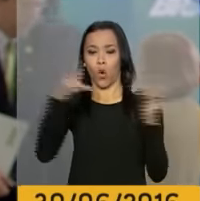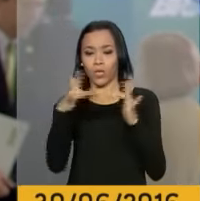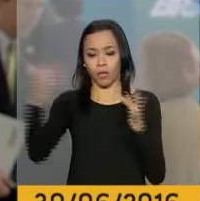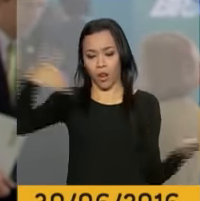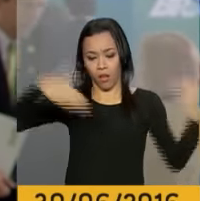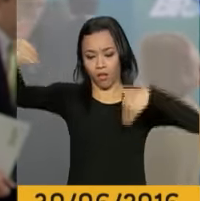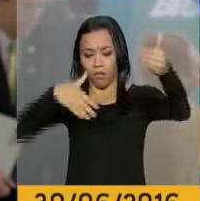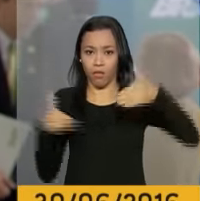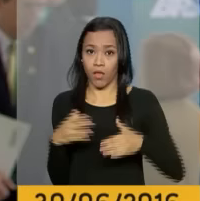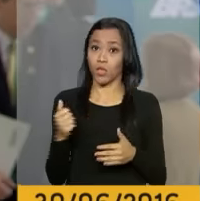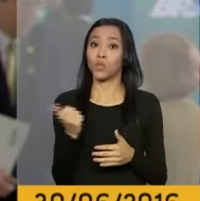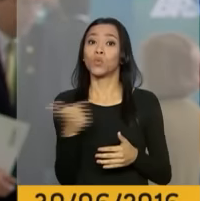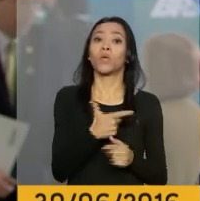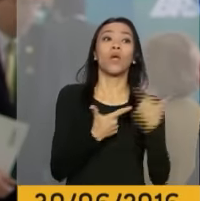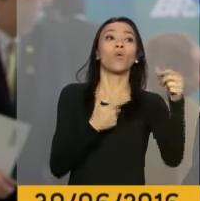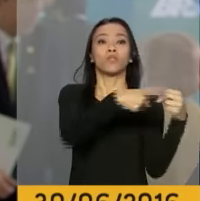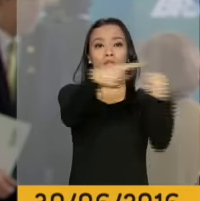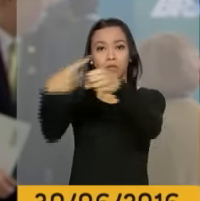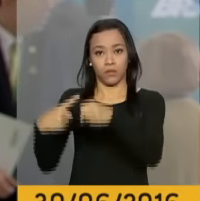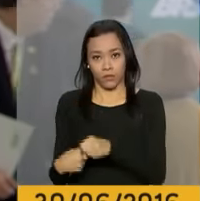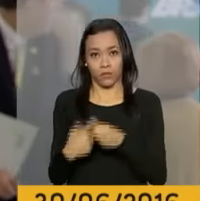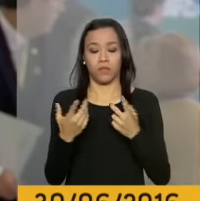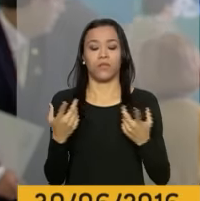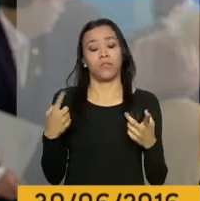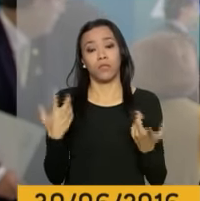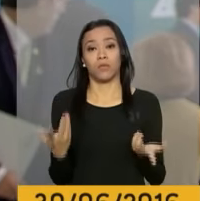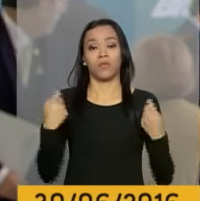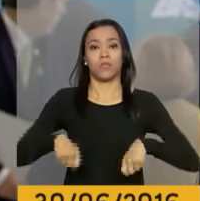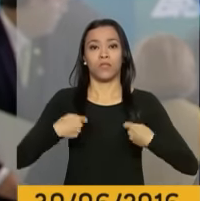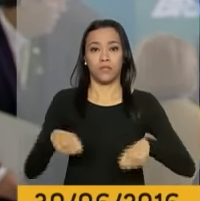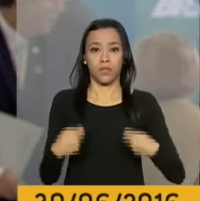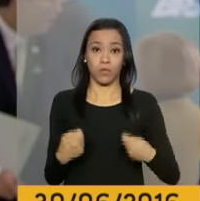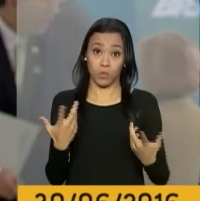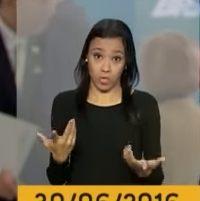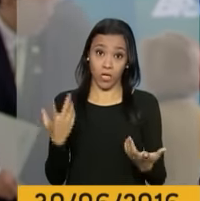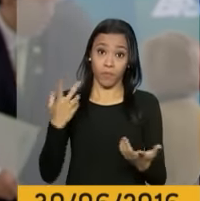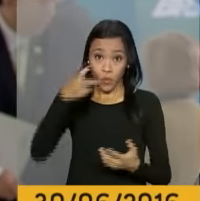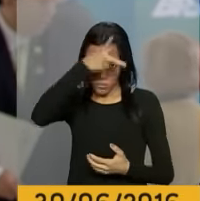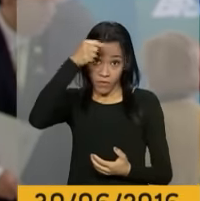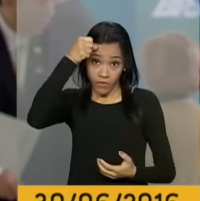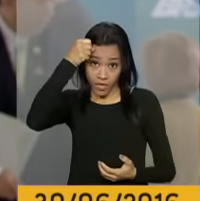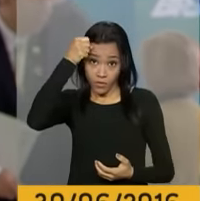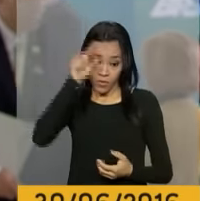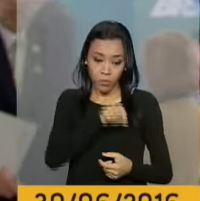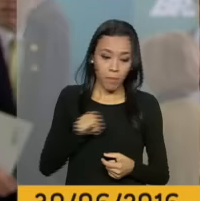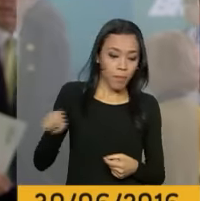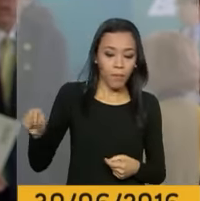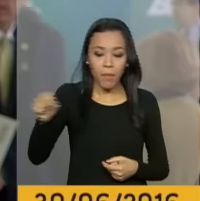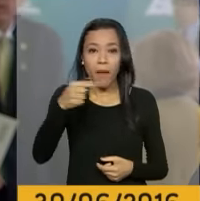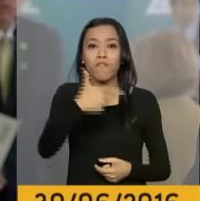é que você faz isso? Você tem que converter, comprometer os prefeitos que estão hoje nesses 21